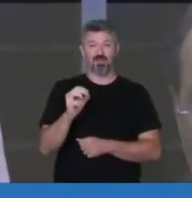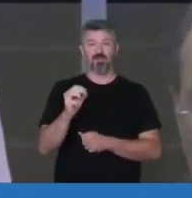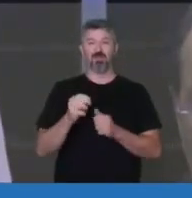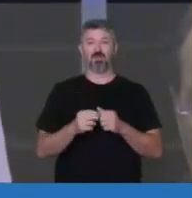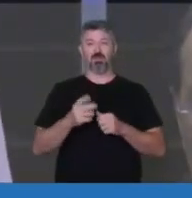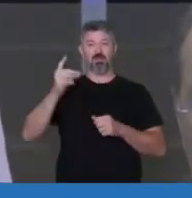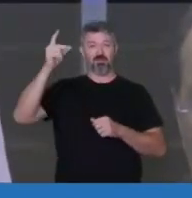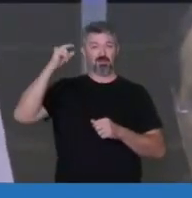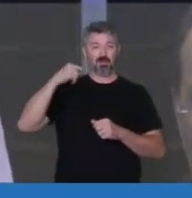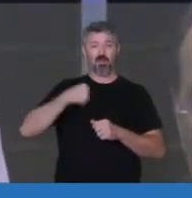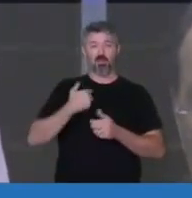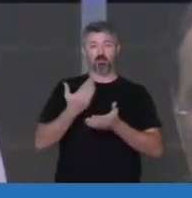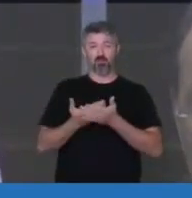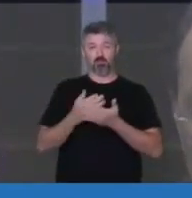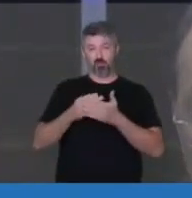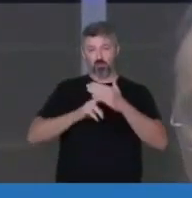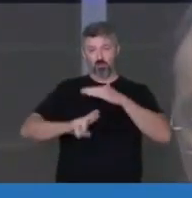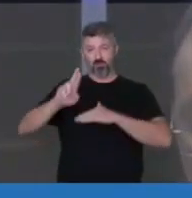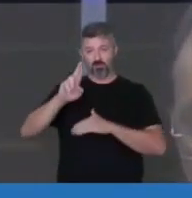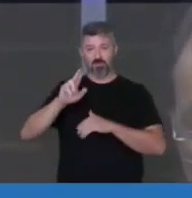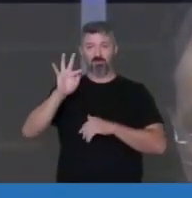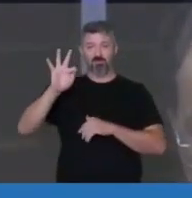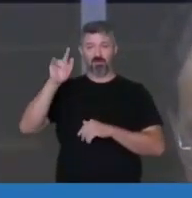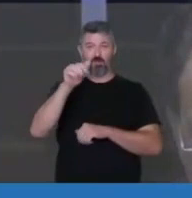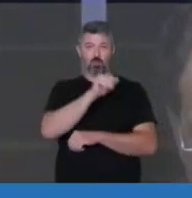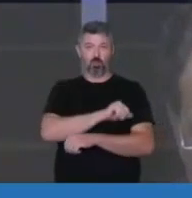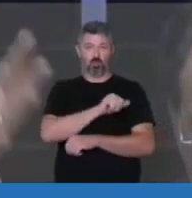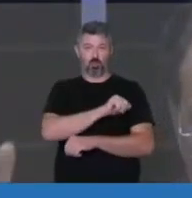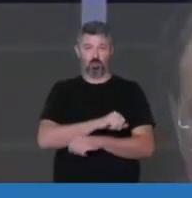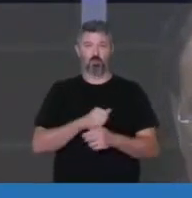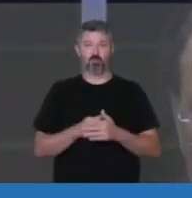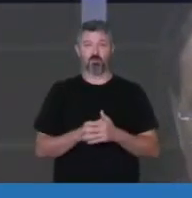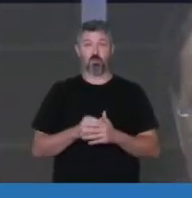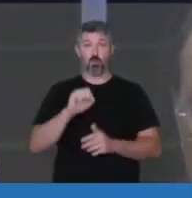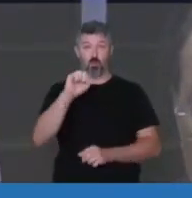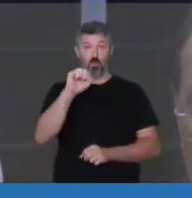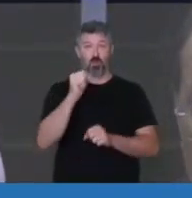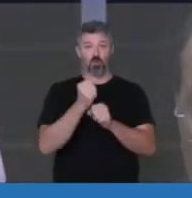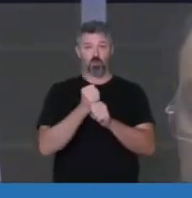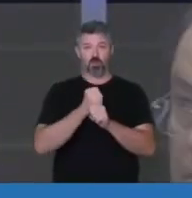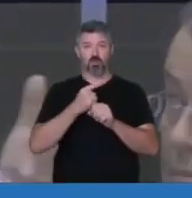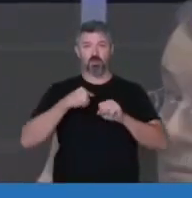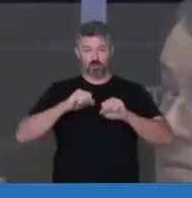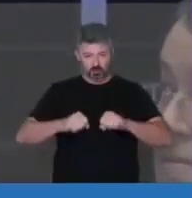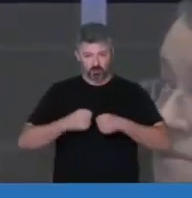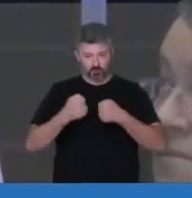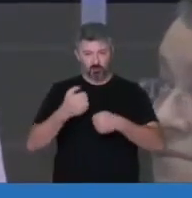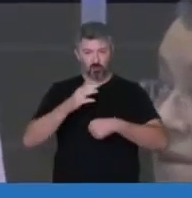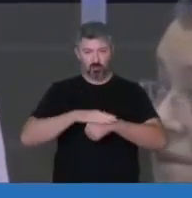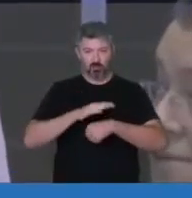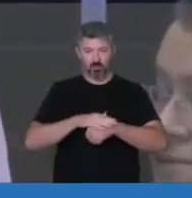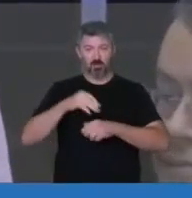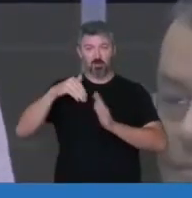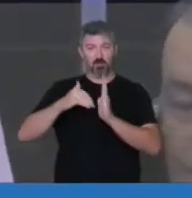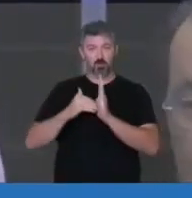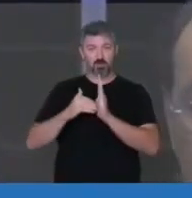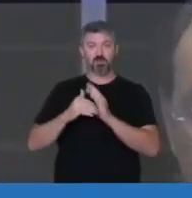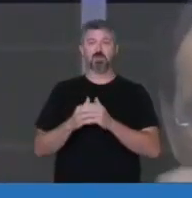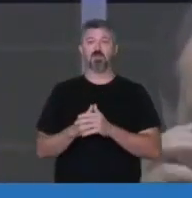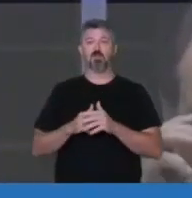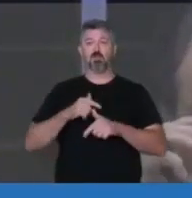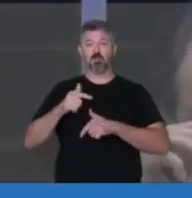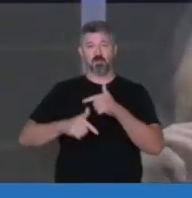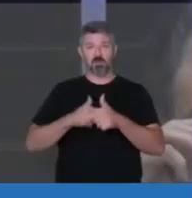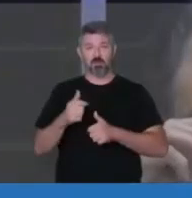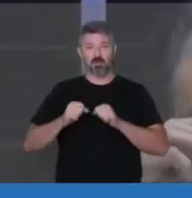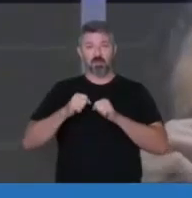já falou aí que terão que ser discutidas por exemplo a alíquota né que precisa ser definida também em discussão que deve acontecer no ano que vem e também vem